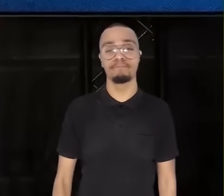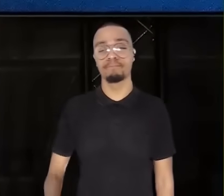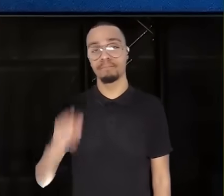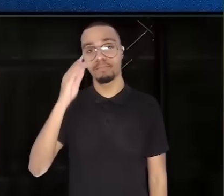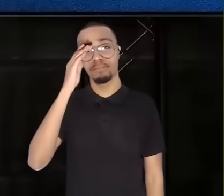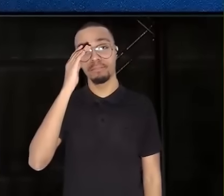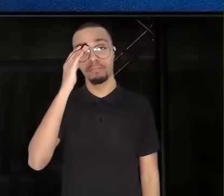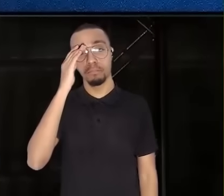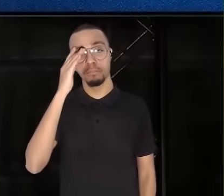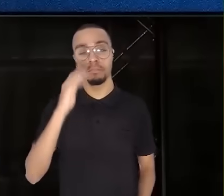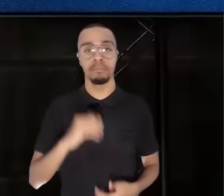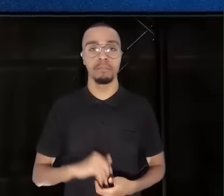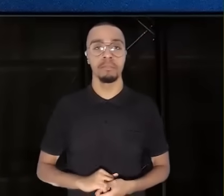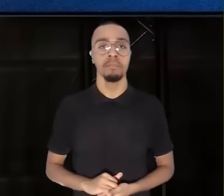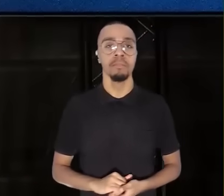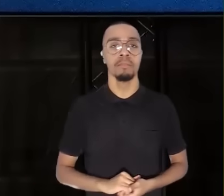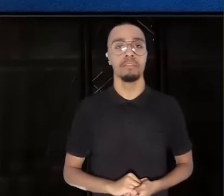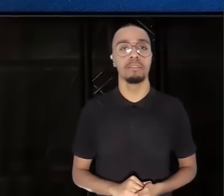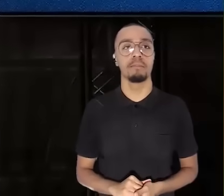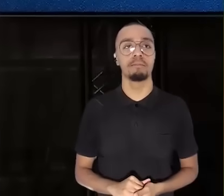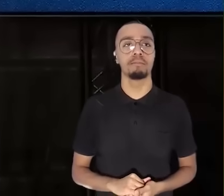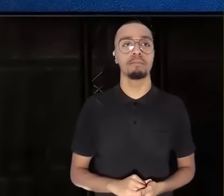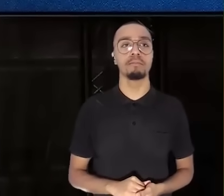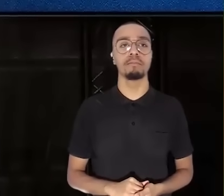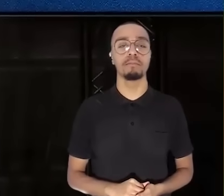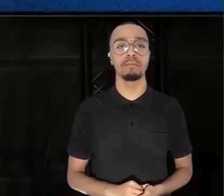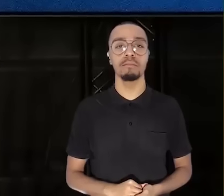Agora, escute, aqui eu encerro.